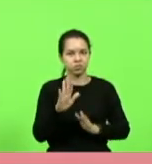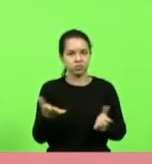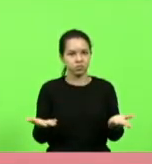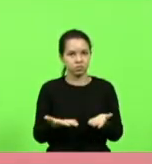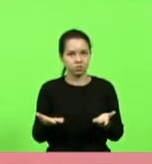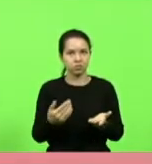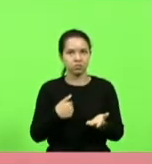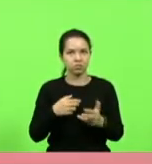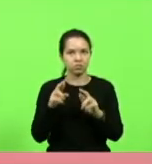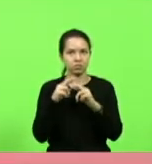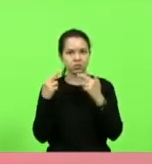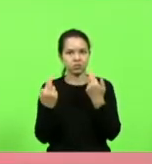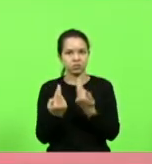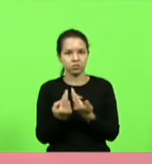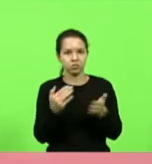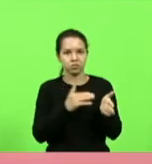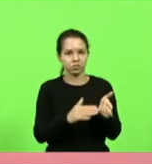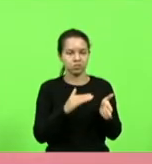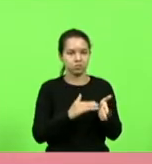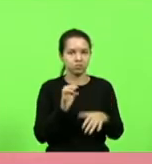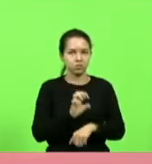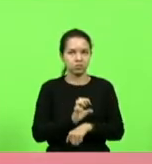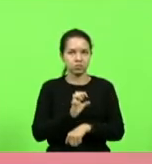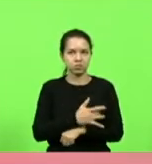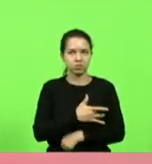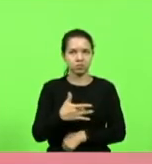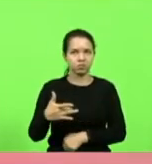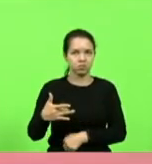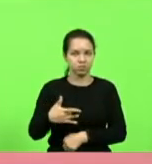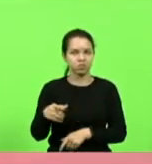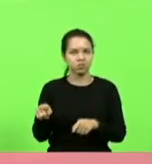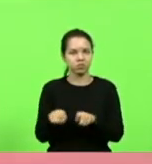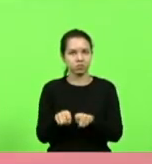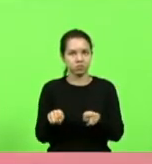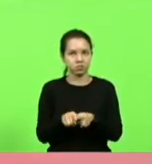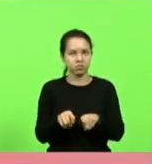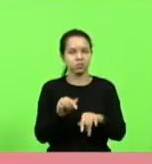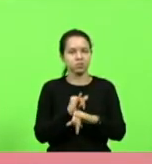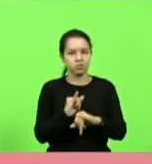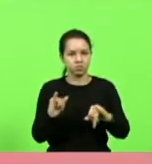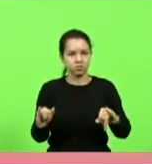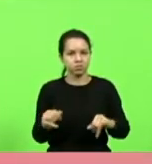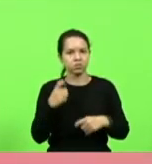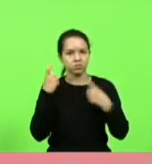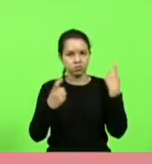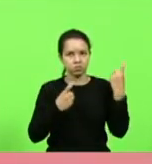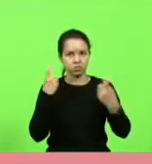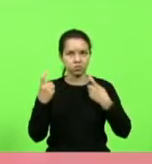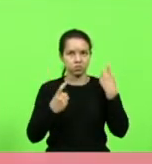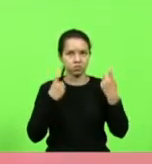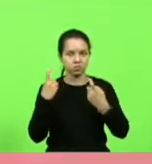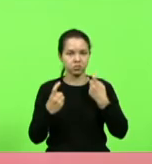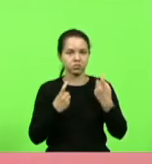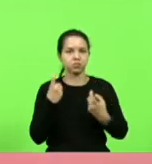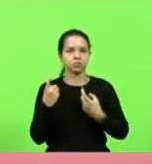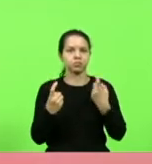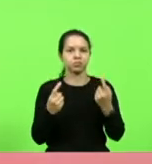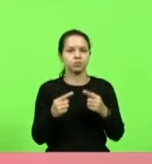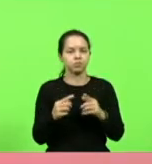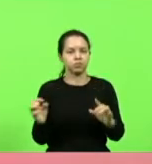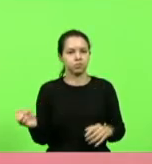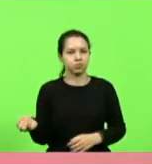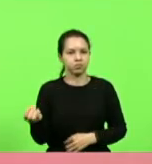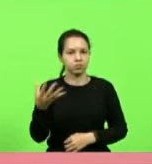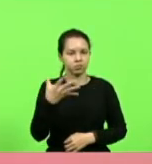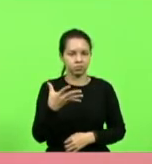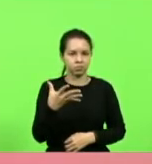reunião com o secretário de Estado da Saúde e ele também manifestou preocupação com relação à nova cepa